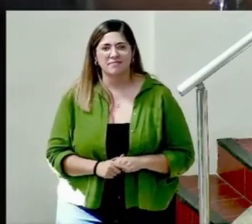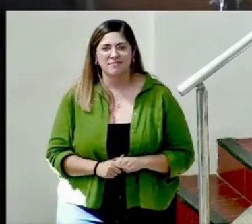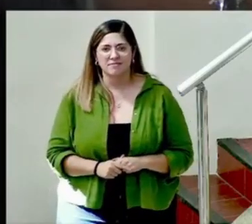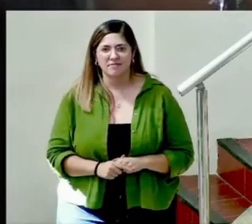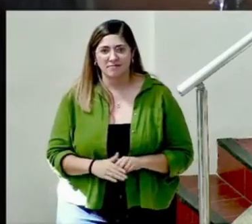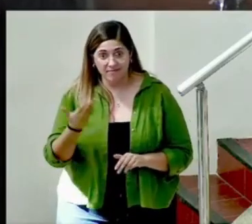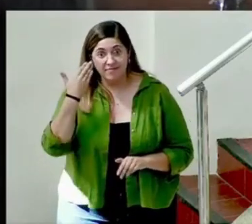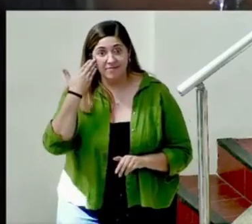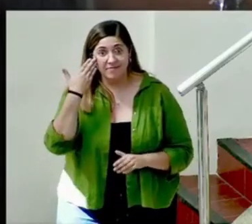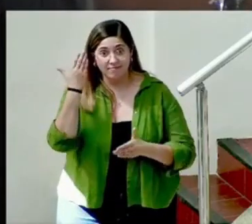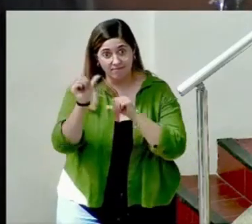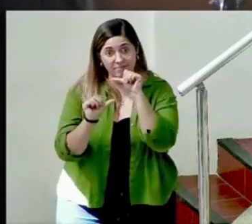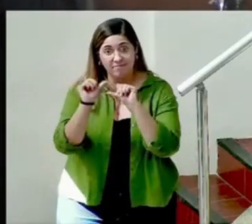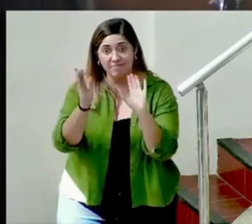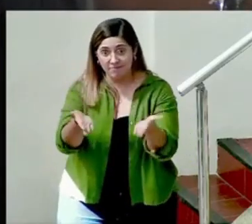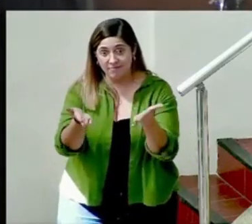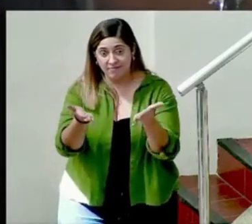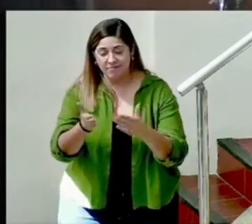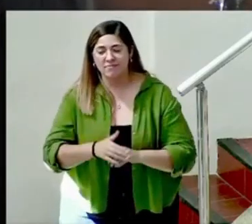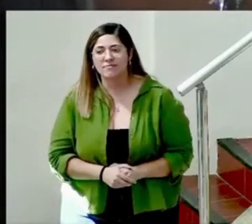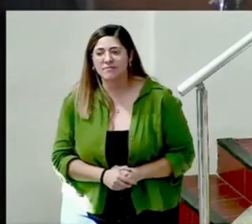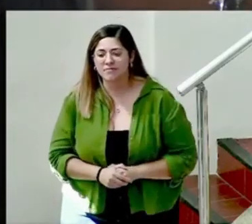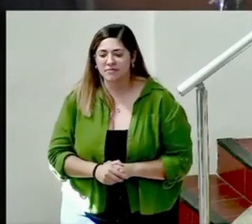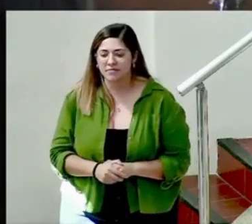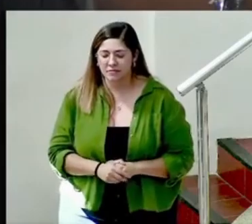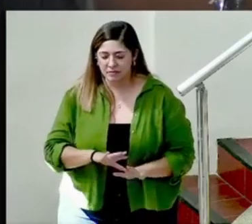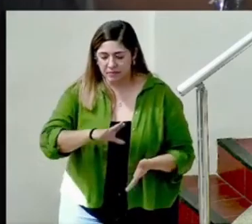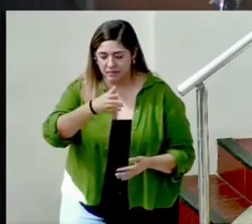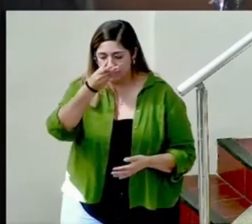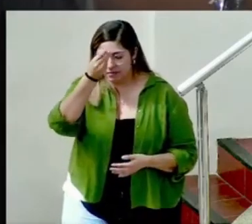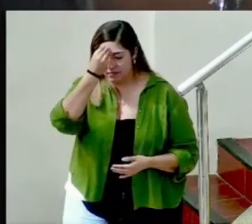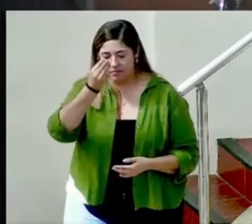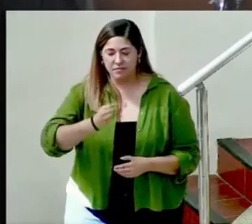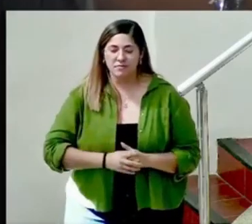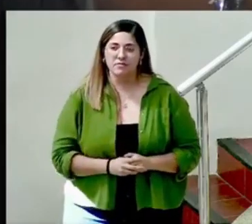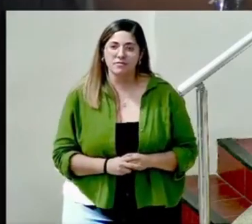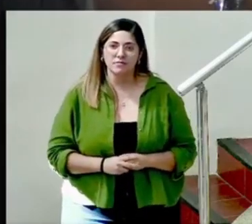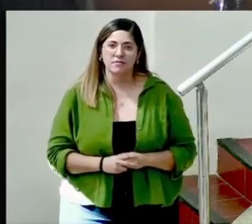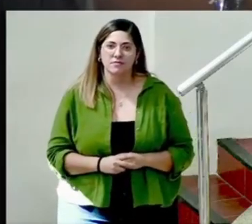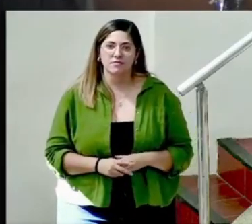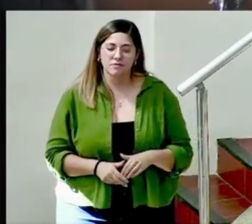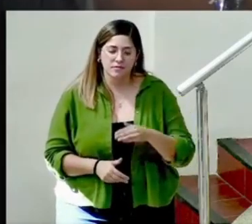isso. Existe uma antiga prática que gradativamente